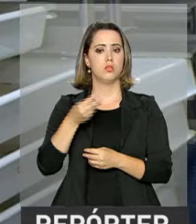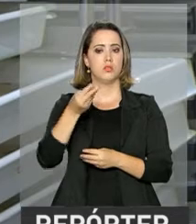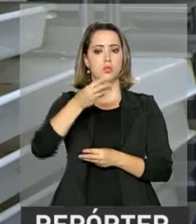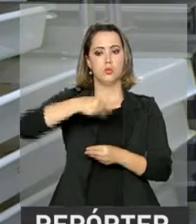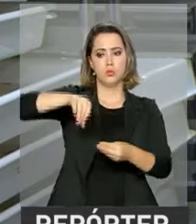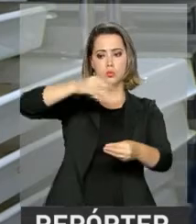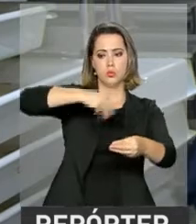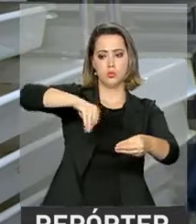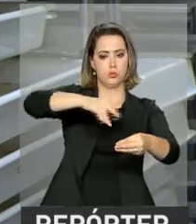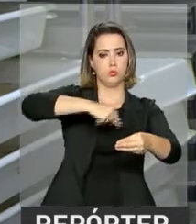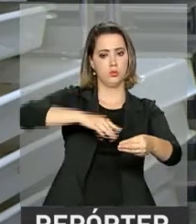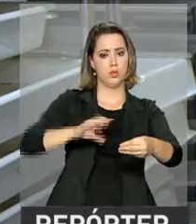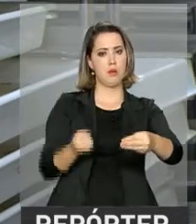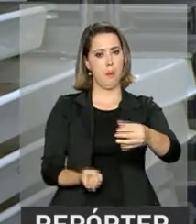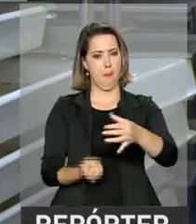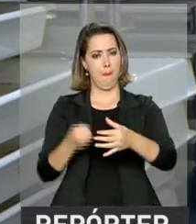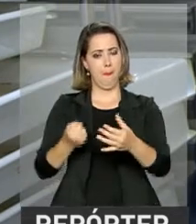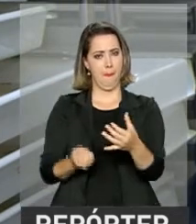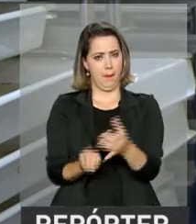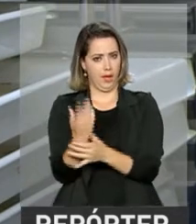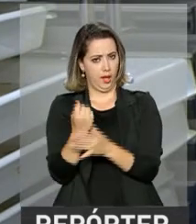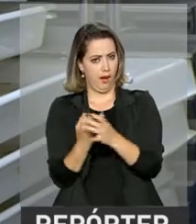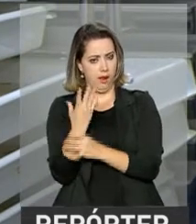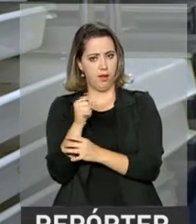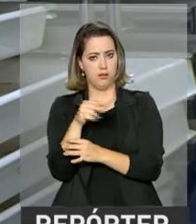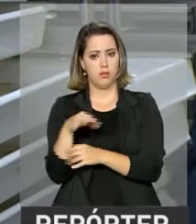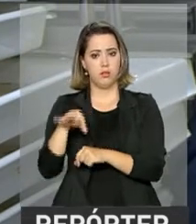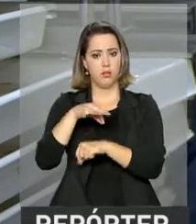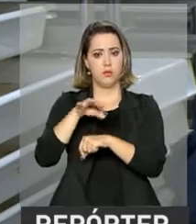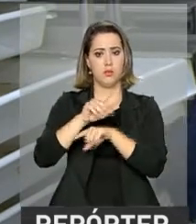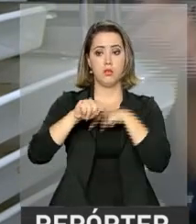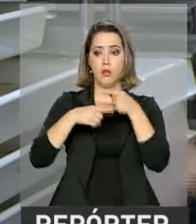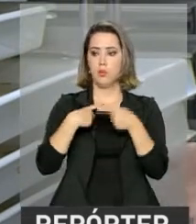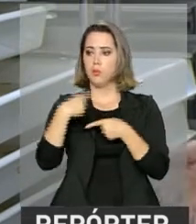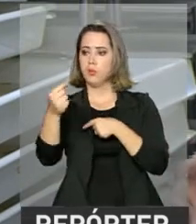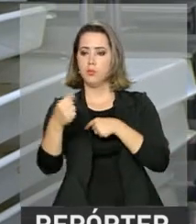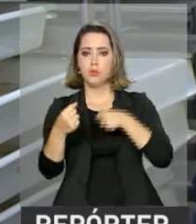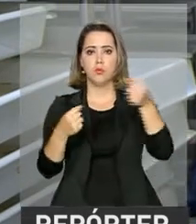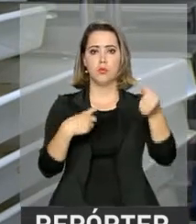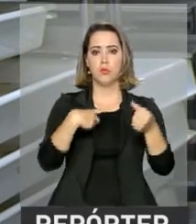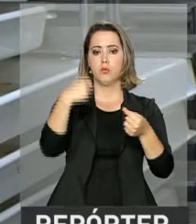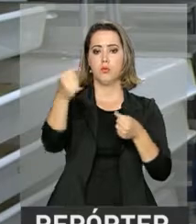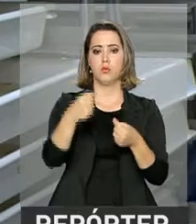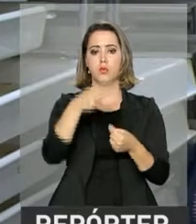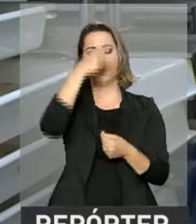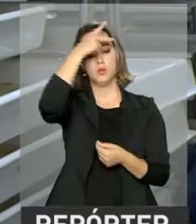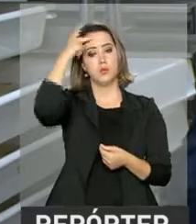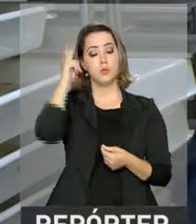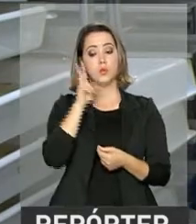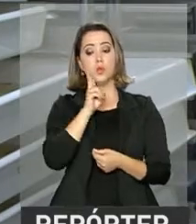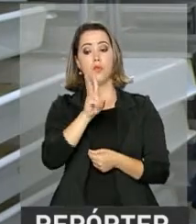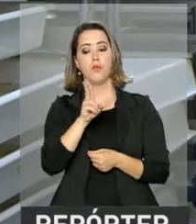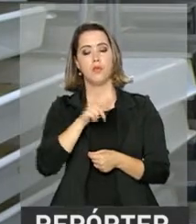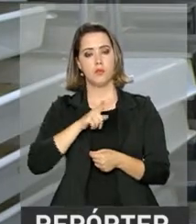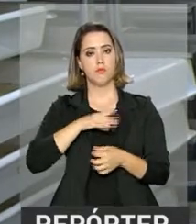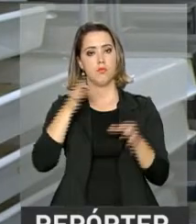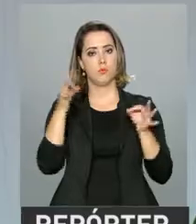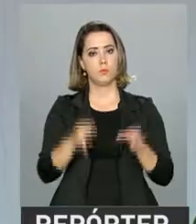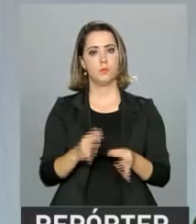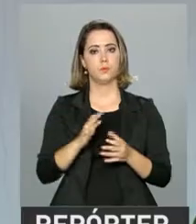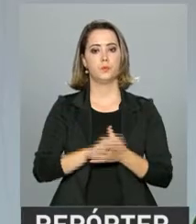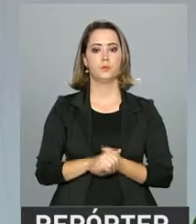para as larvas. Depois os mosquitos vão sair por esses furinhos e a cada 15 dias um agente faz a manutenção do